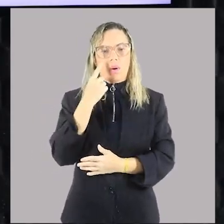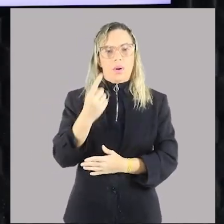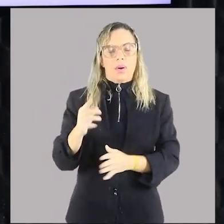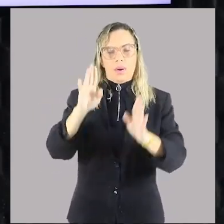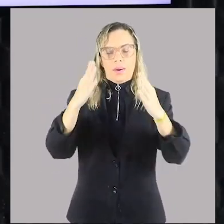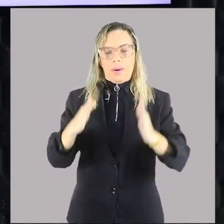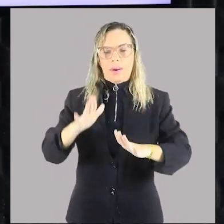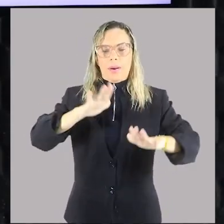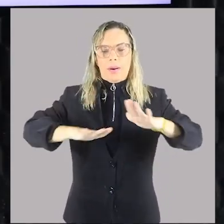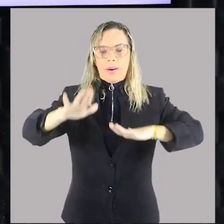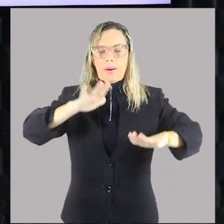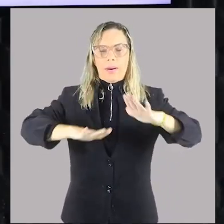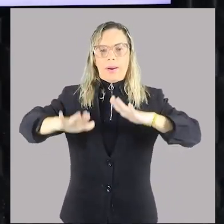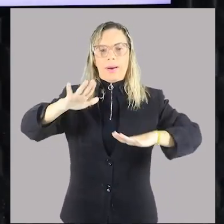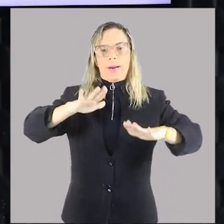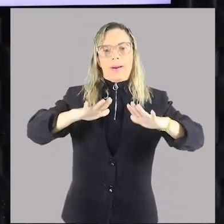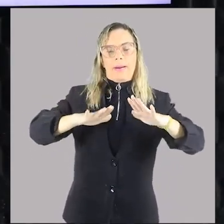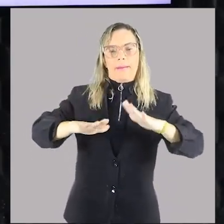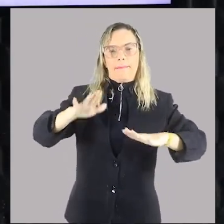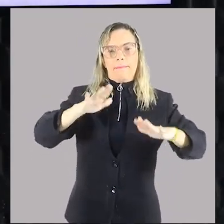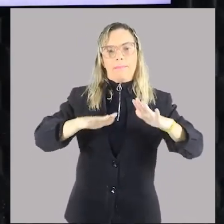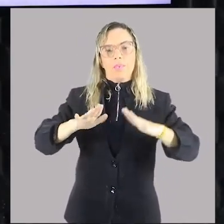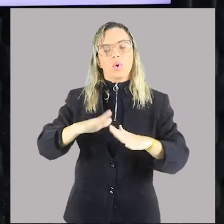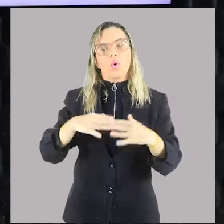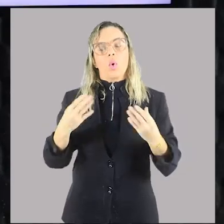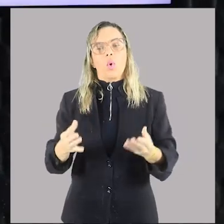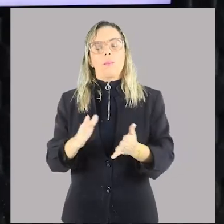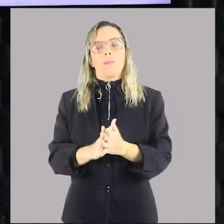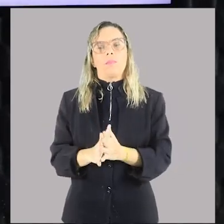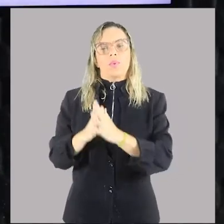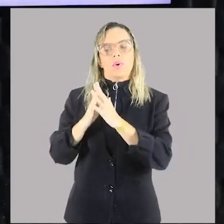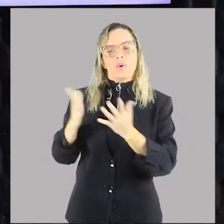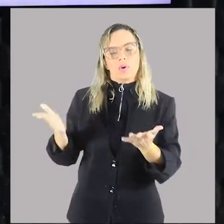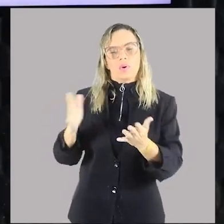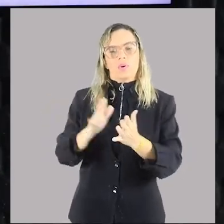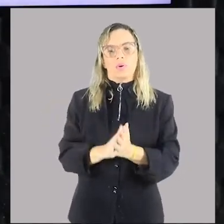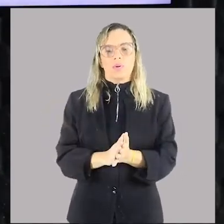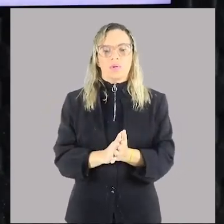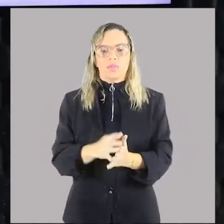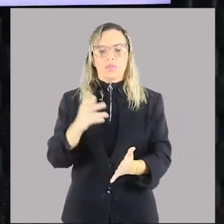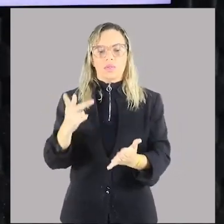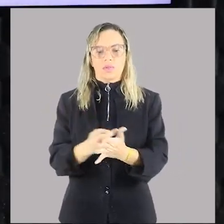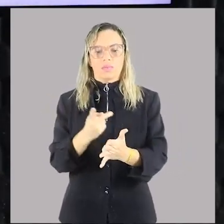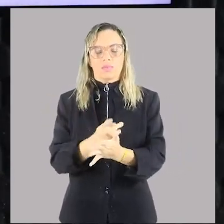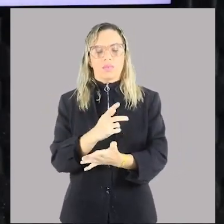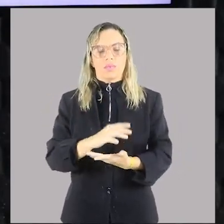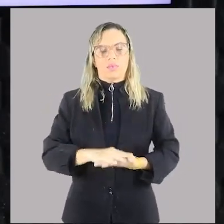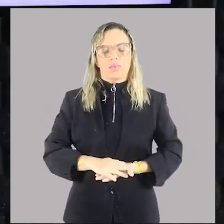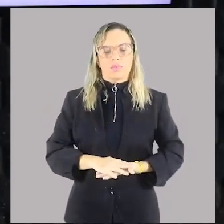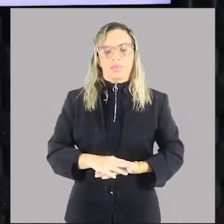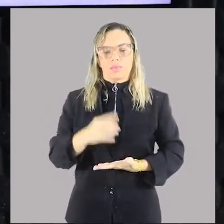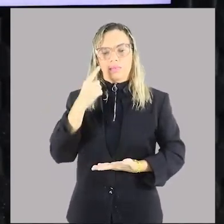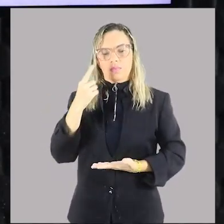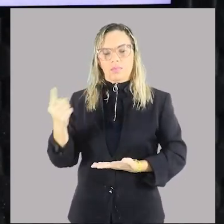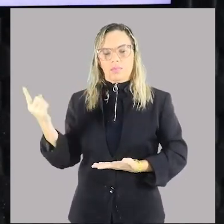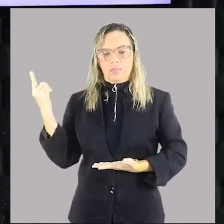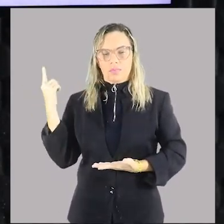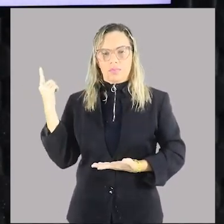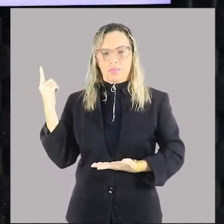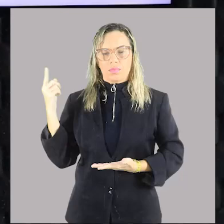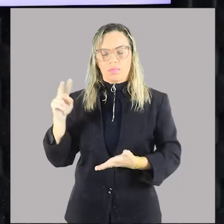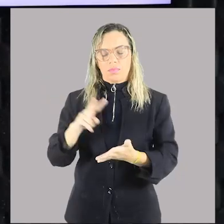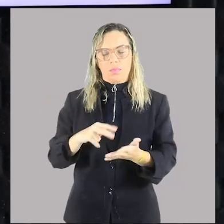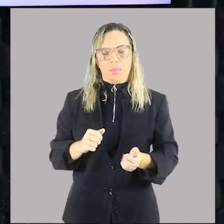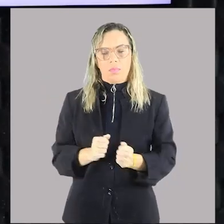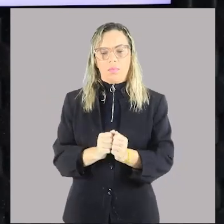cautela, justamente para não nos deixar levar por questões tão básicas, tá? Então vamos lá. Entidade é sempre pessoa jurídica